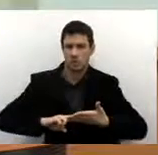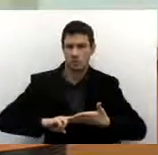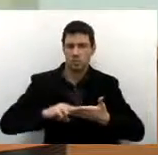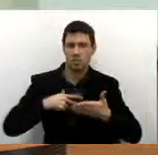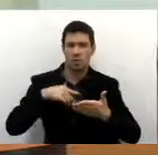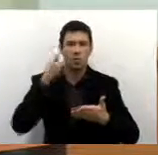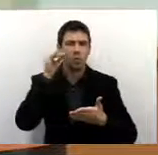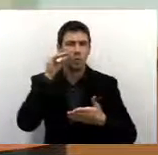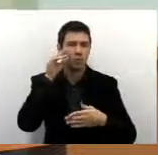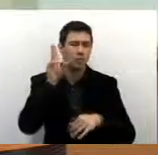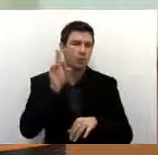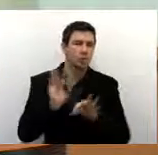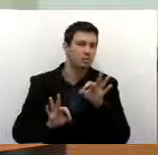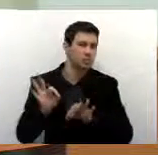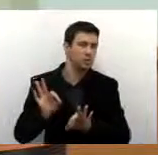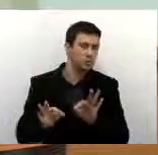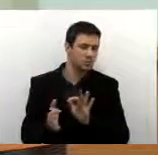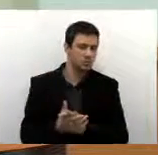consultor jurídico.